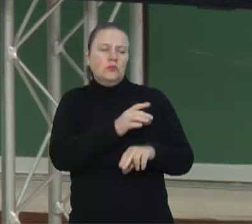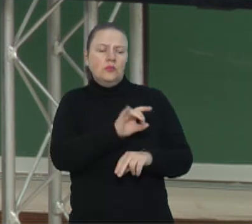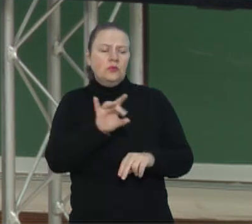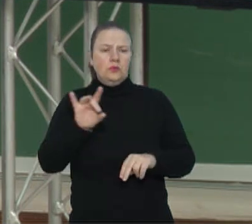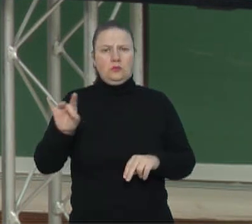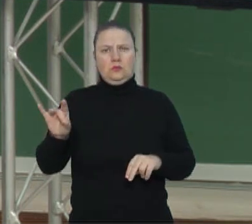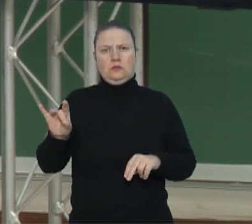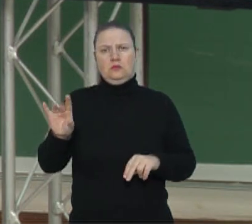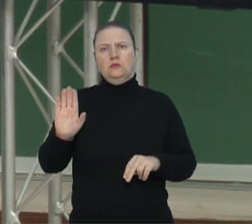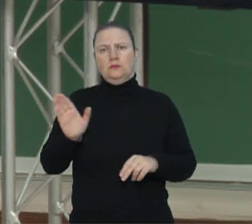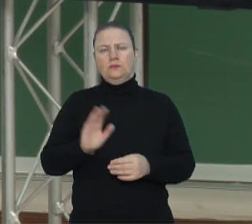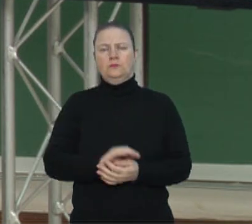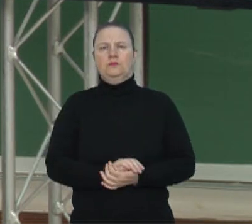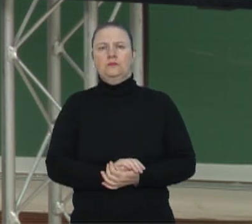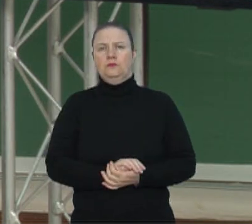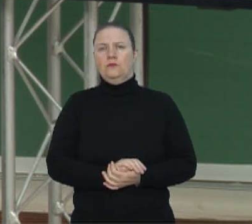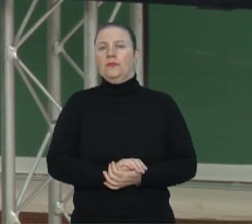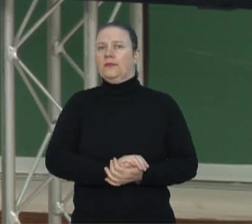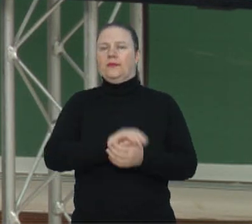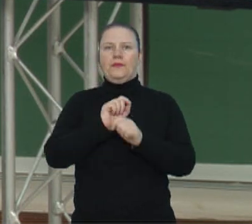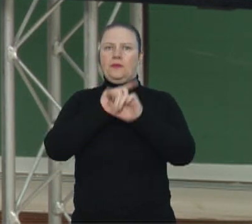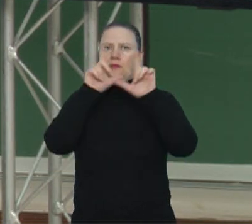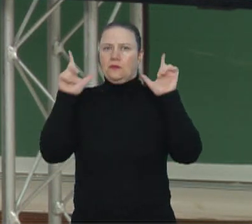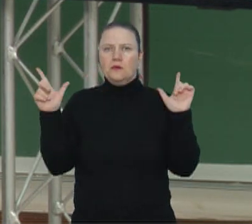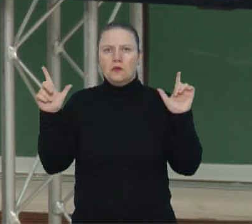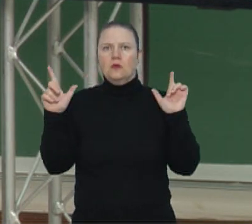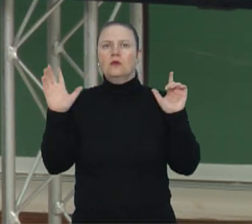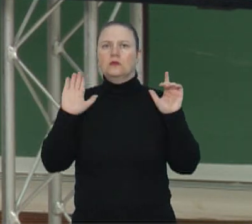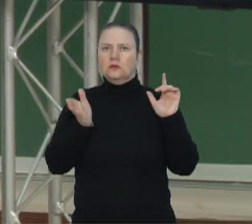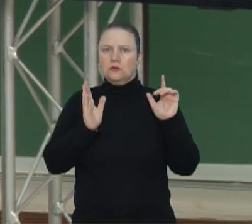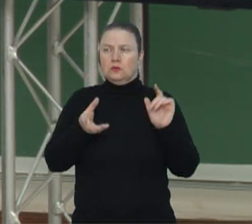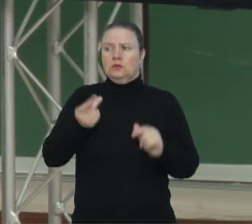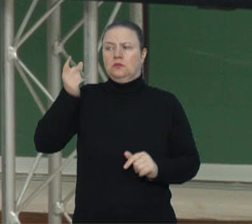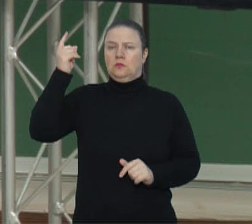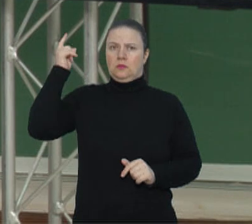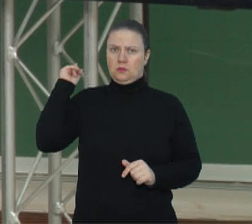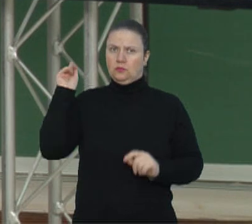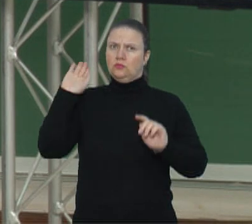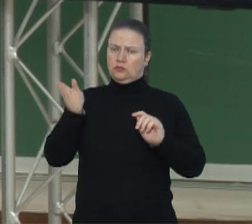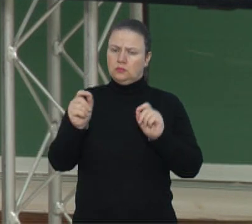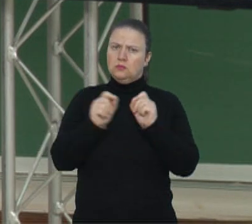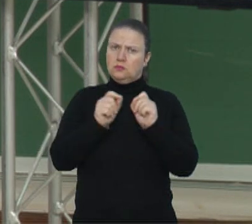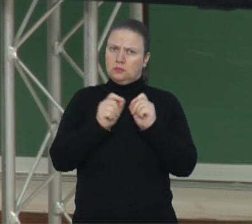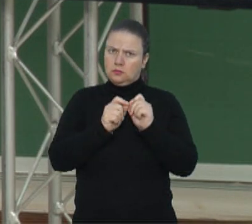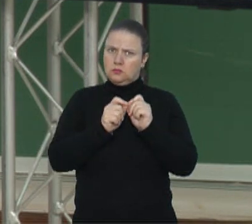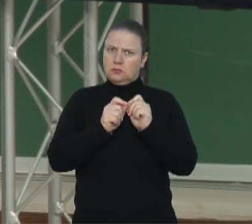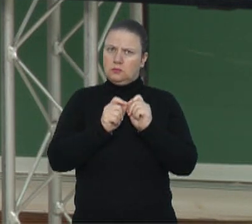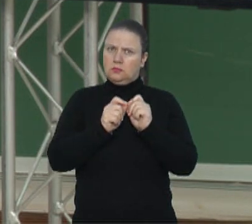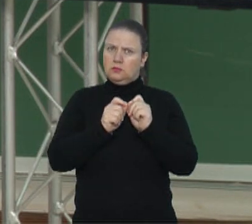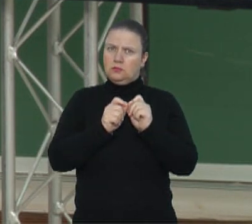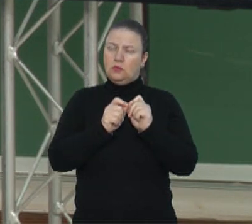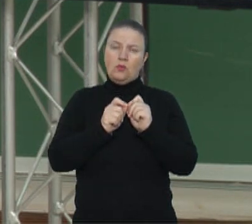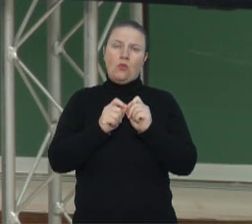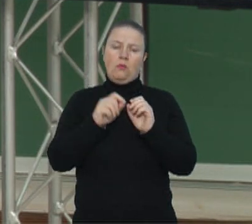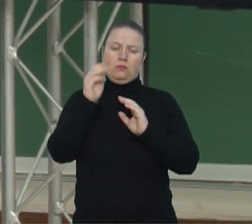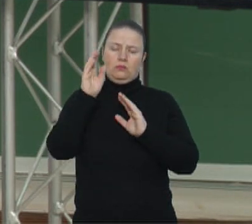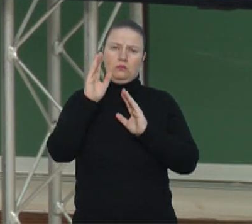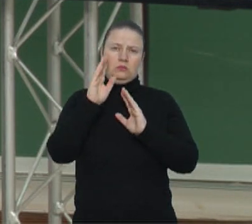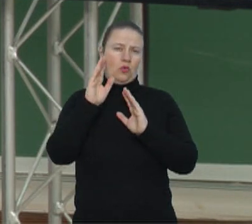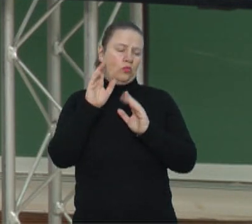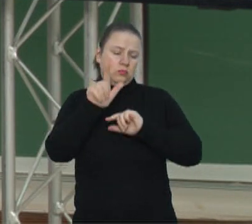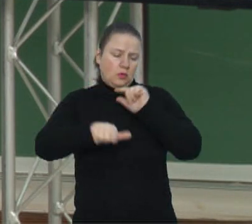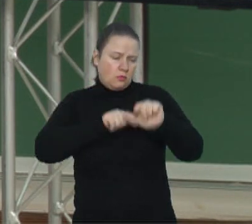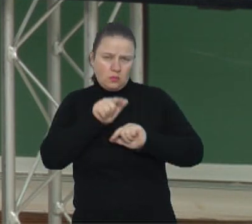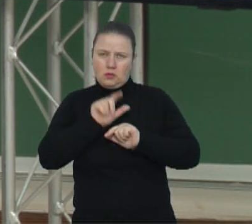da arte antes, assim. Certamente alguém já deve ter feito. Mas a proporção, a influência que